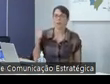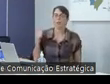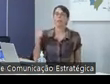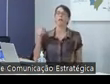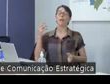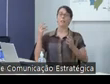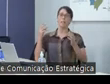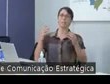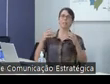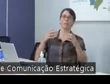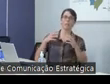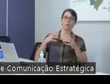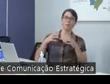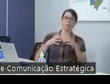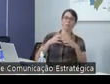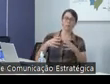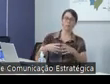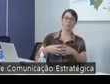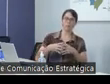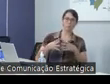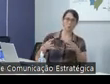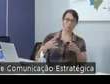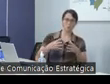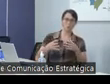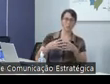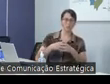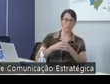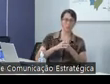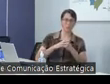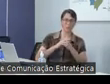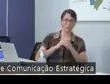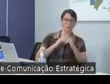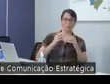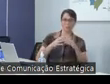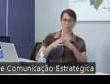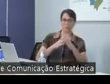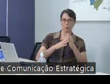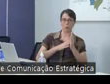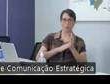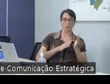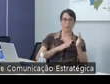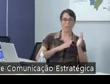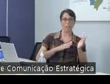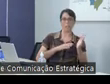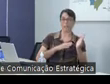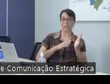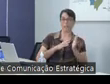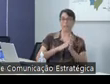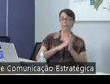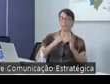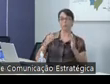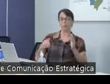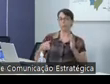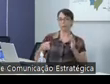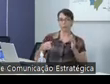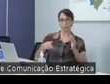medicamento Ness interfaceamento quais os dados são possíveis de serem retirados por exemplo pessoas que realizaram